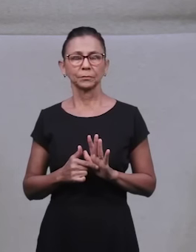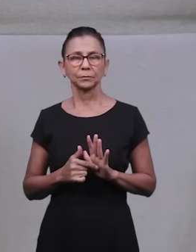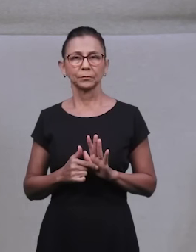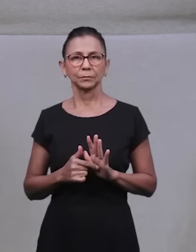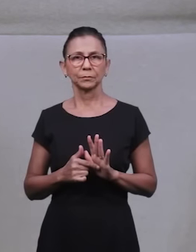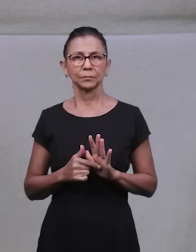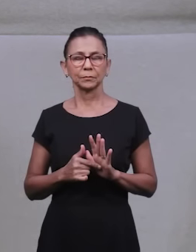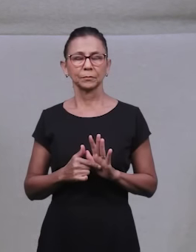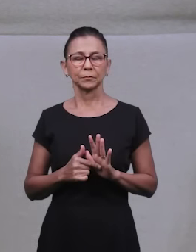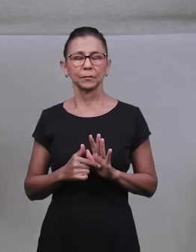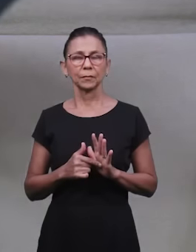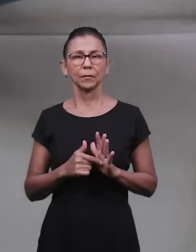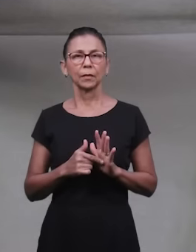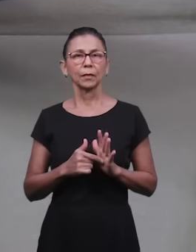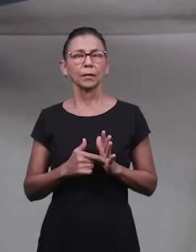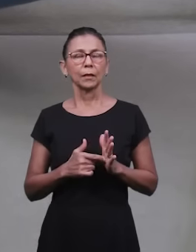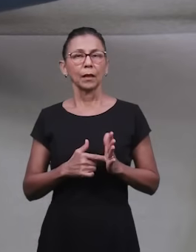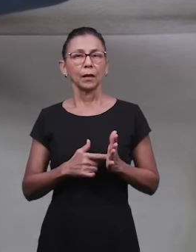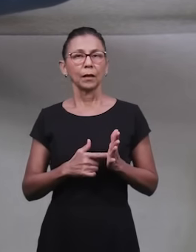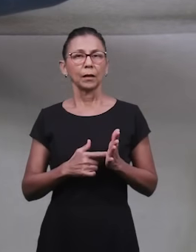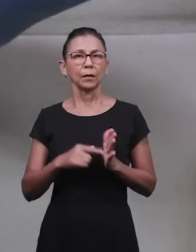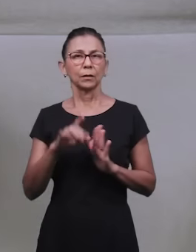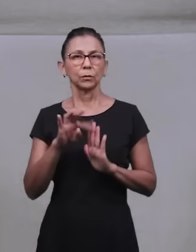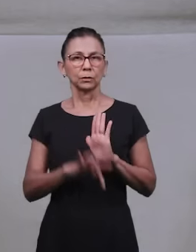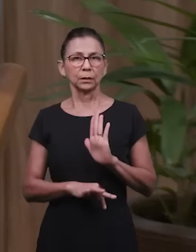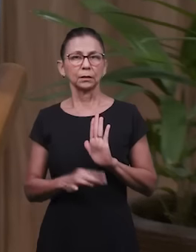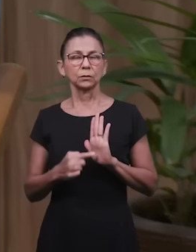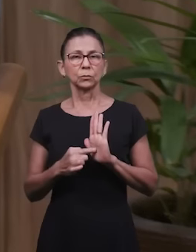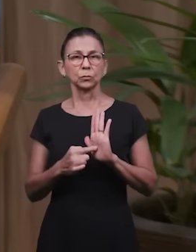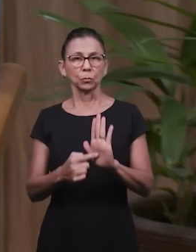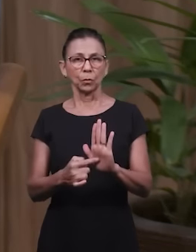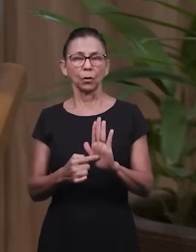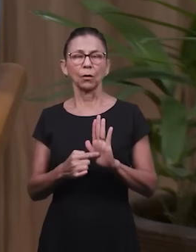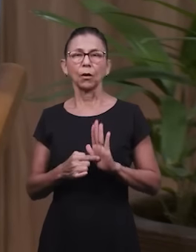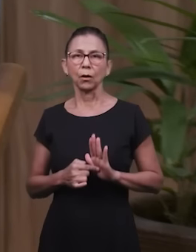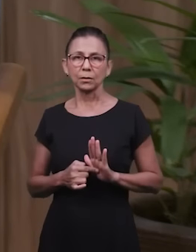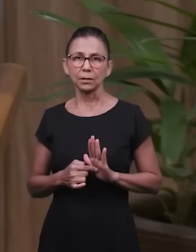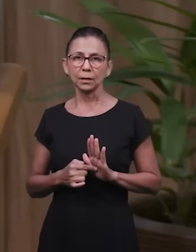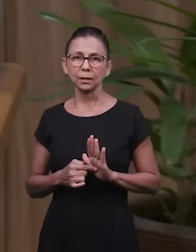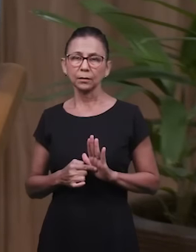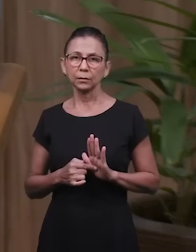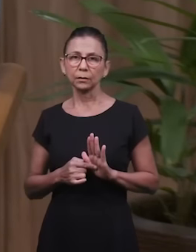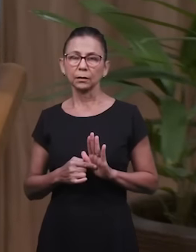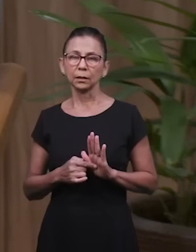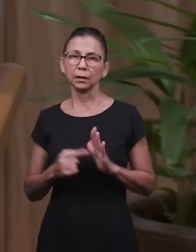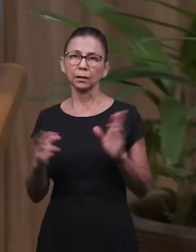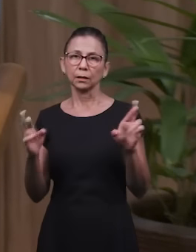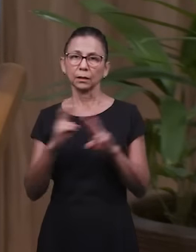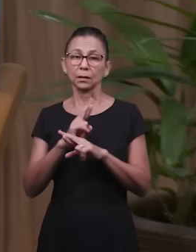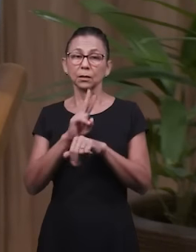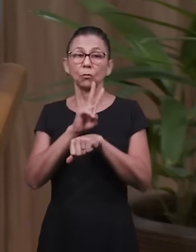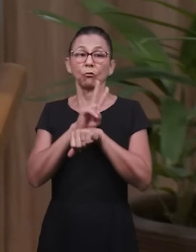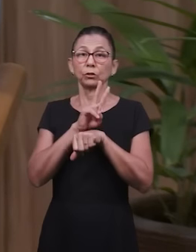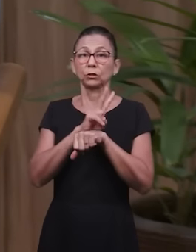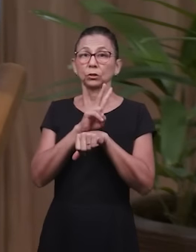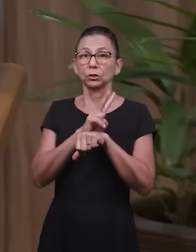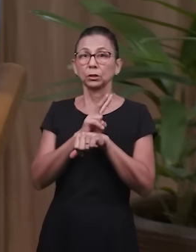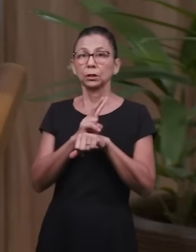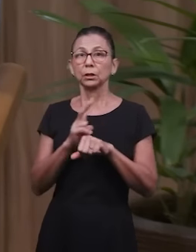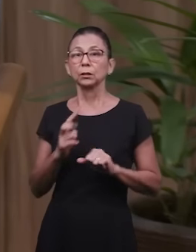da igreja, que aí não tem mais chance. Quer dizer, a igreja já foi arrebatada. Né?